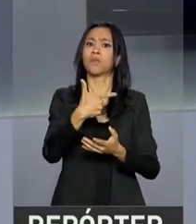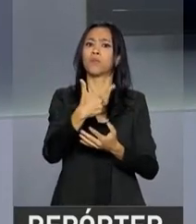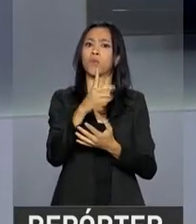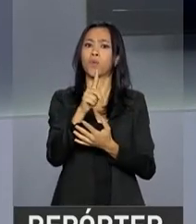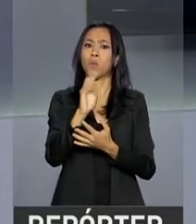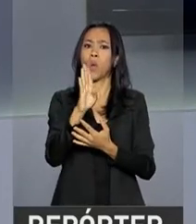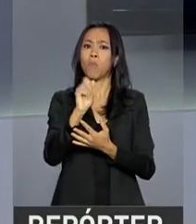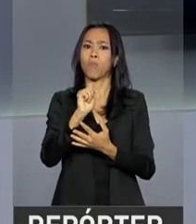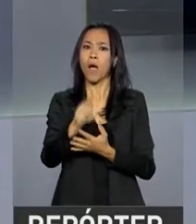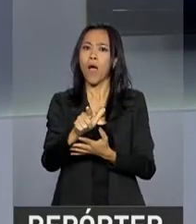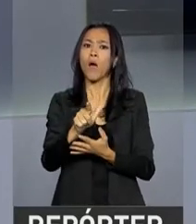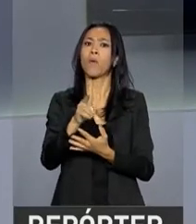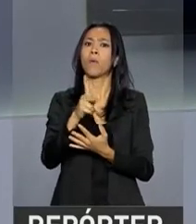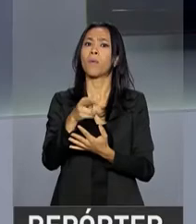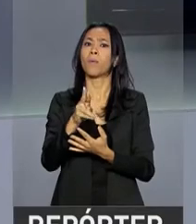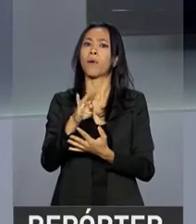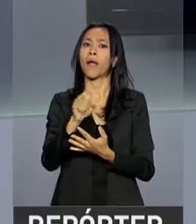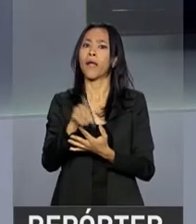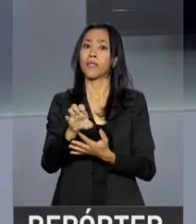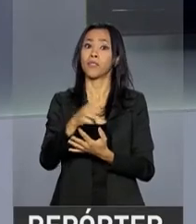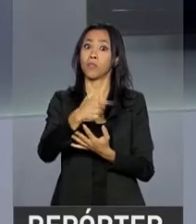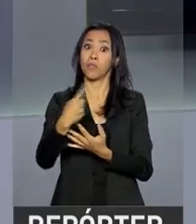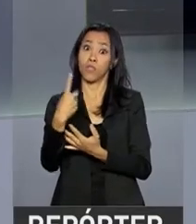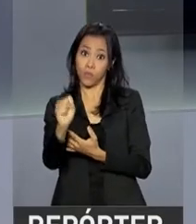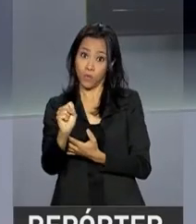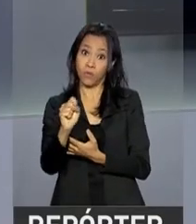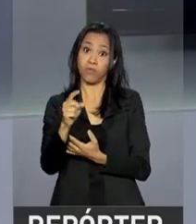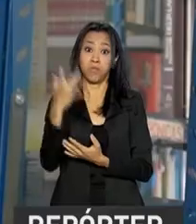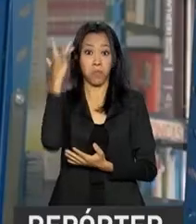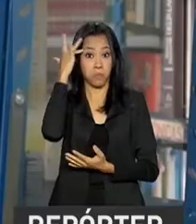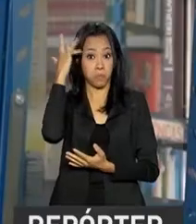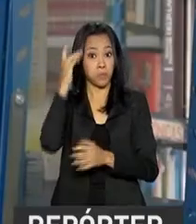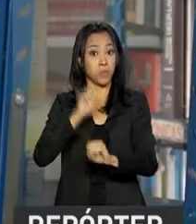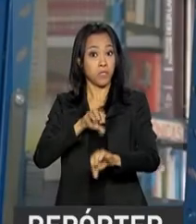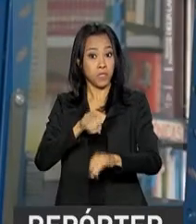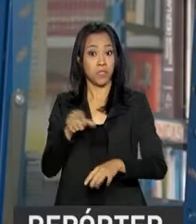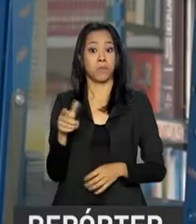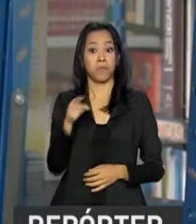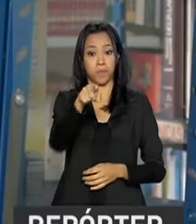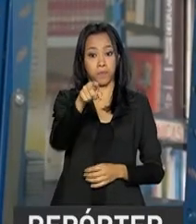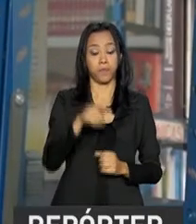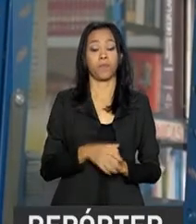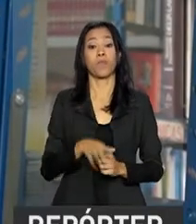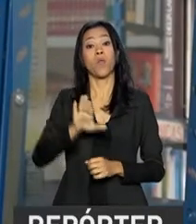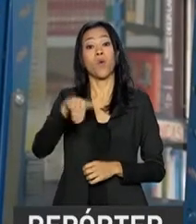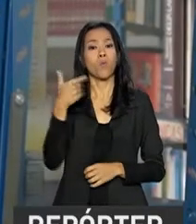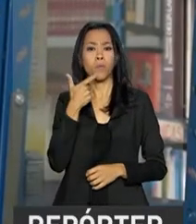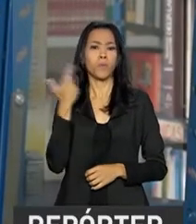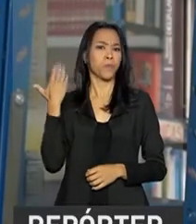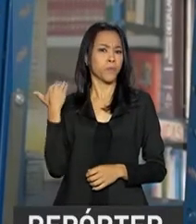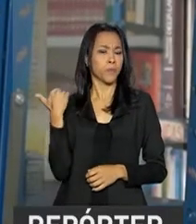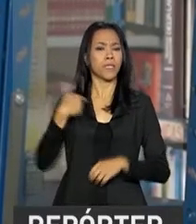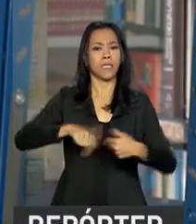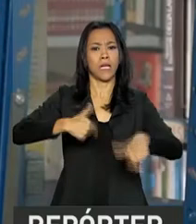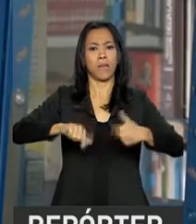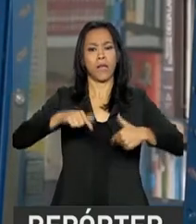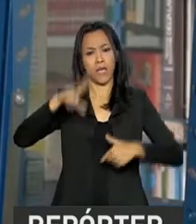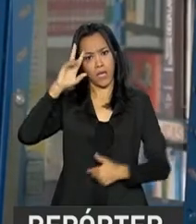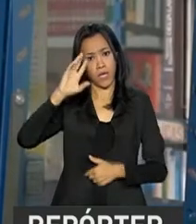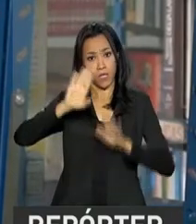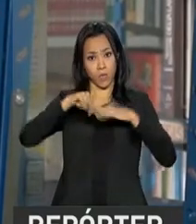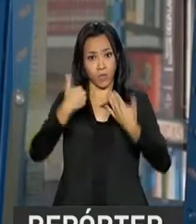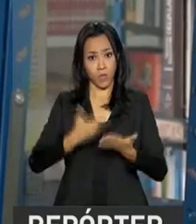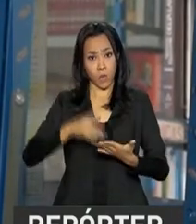prêmio que é considerado o nobel da educação quando começou a trabalhar como diretor na escola darcy ribeiro